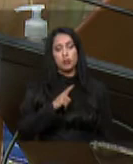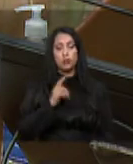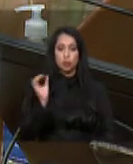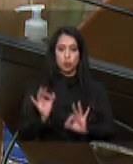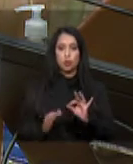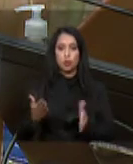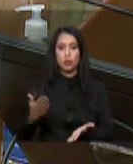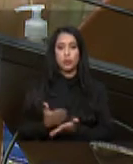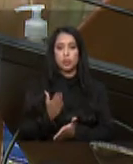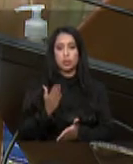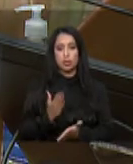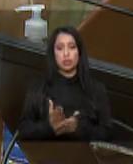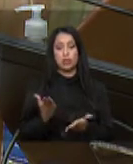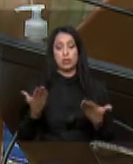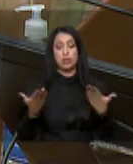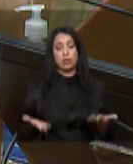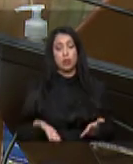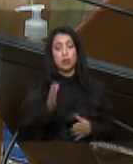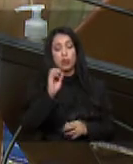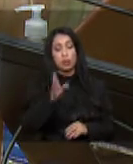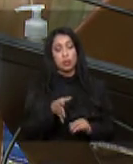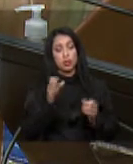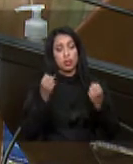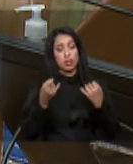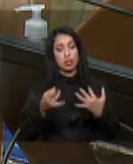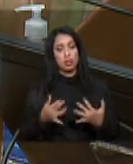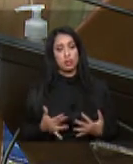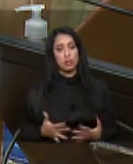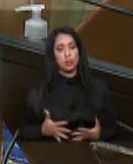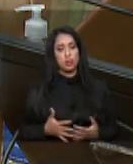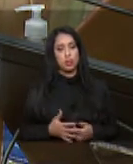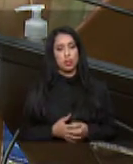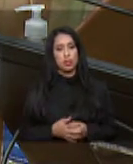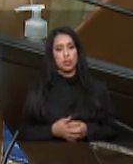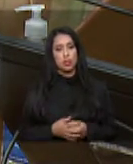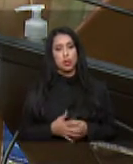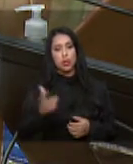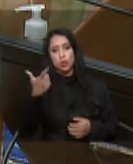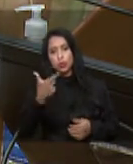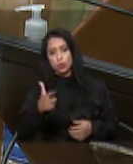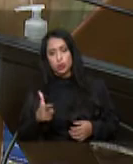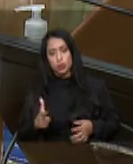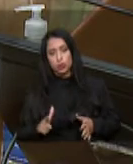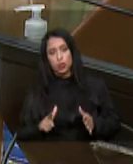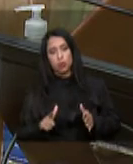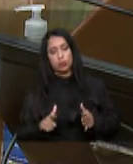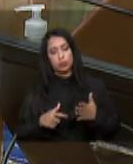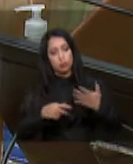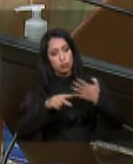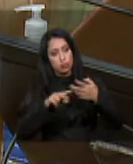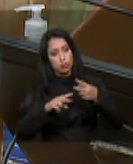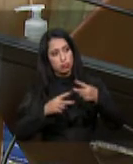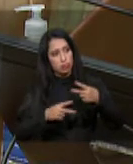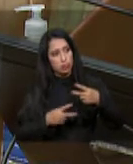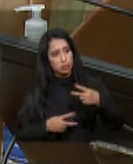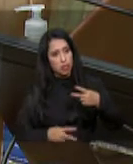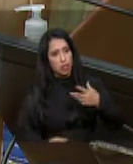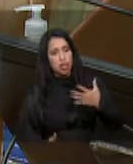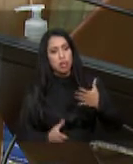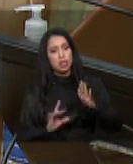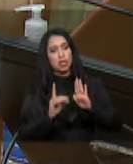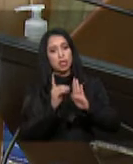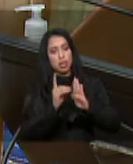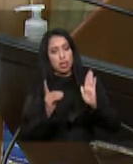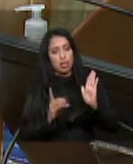procedente. Sim. Como eu disse, a extensão aos outros decretos seria se o plenário aceitasse